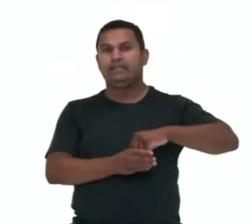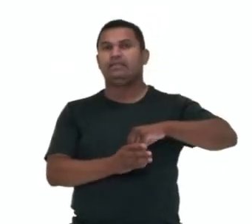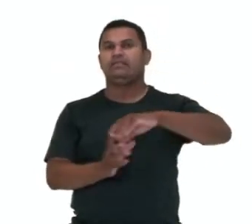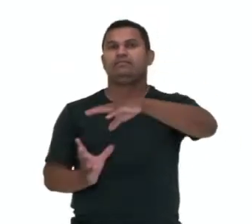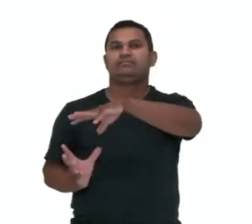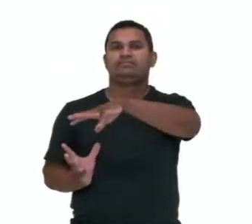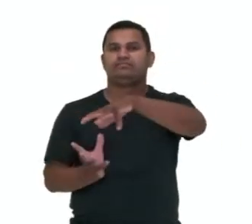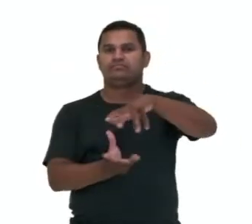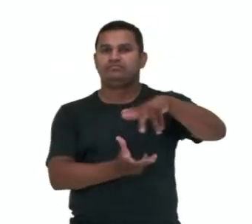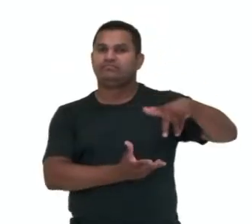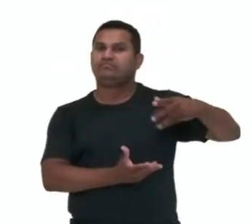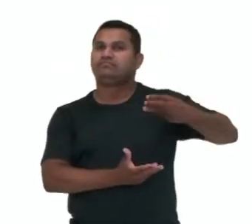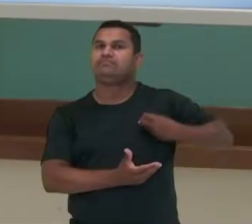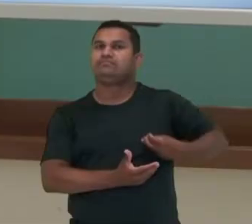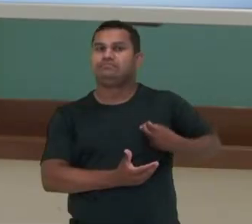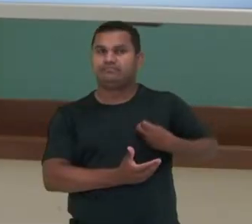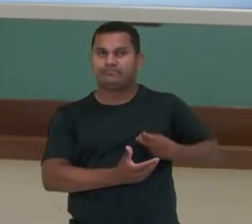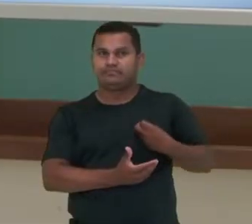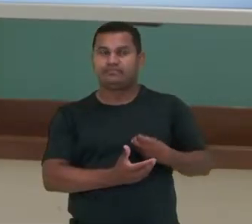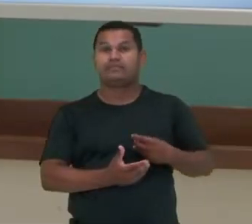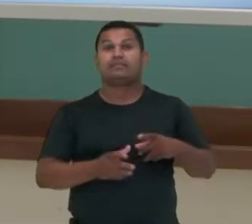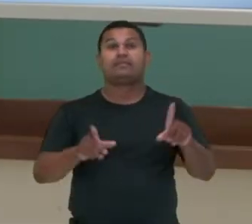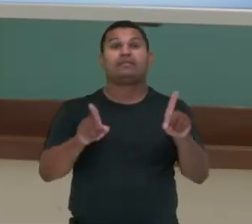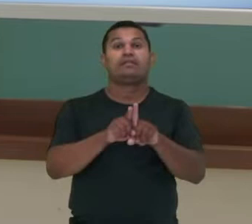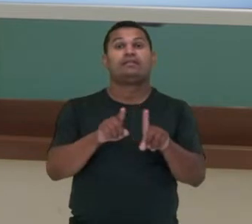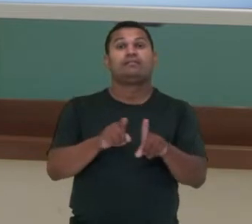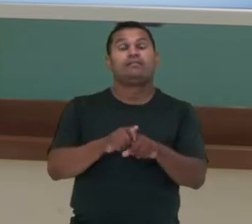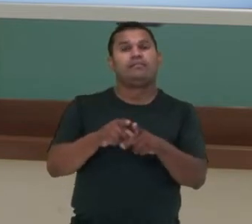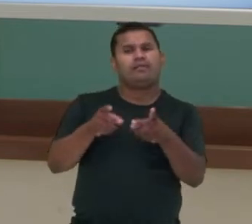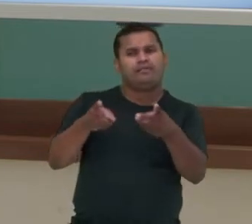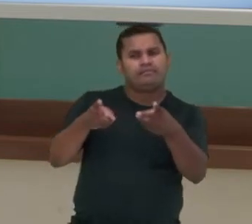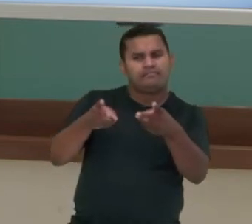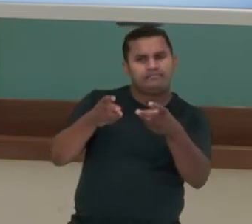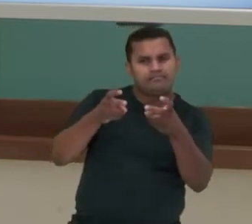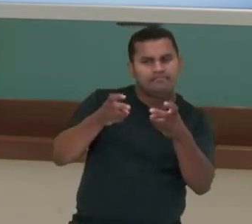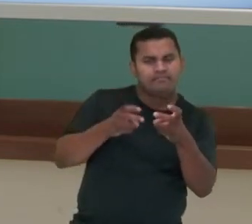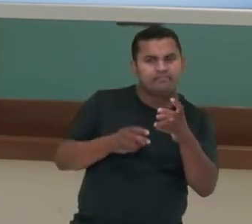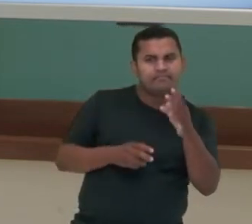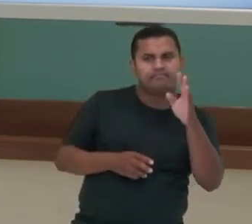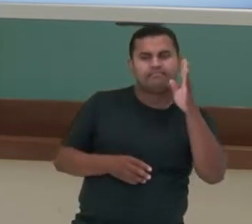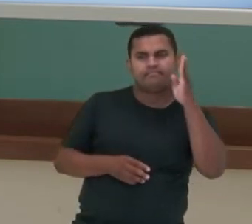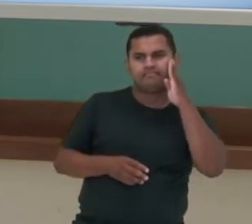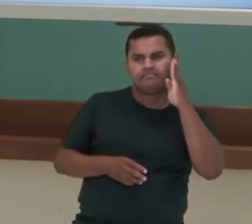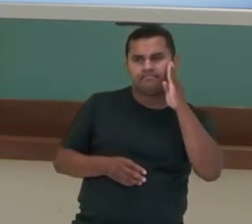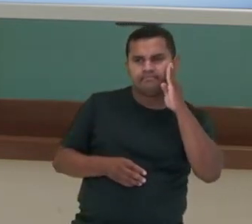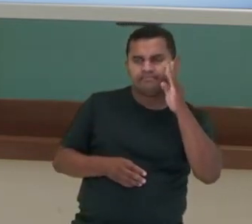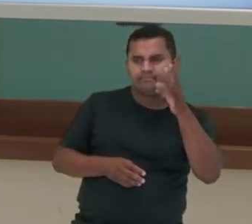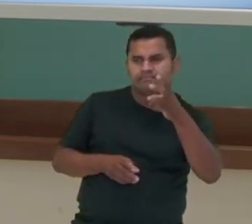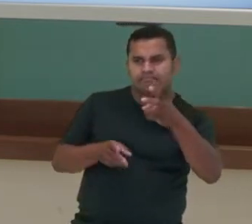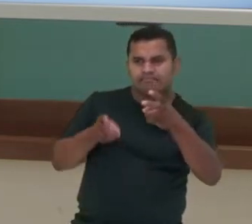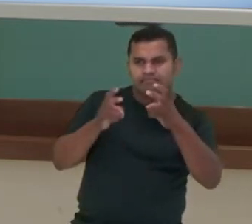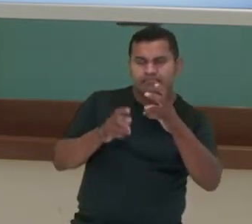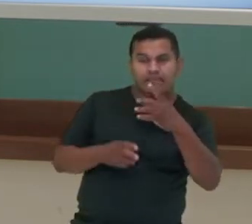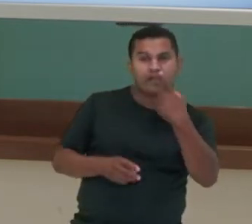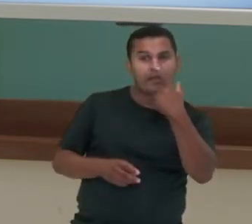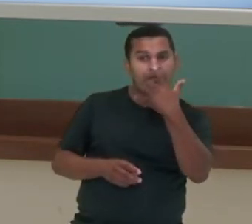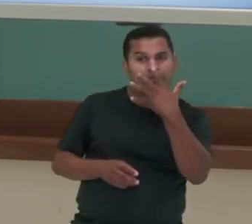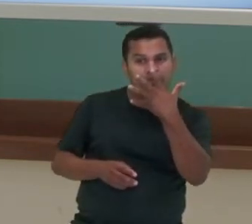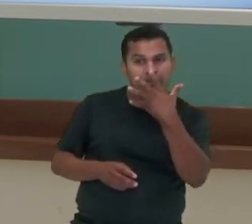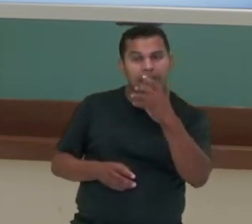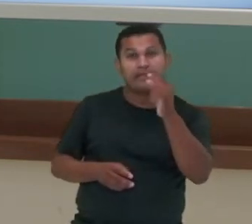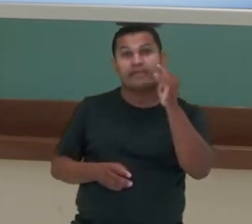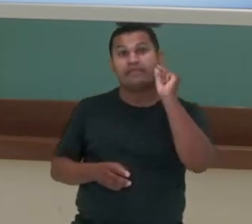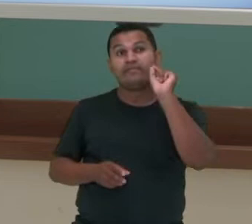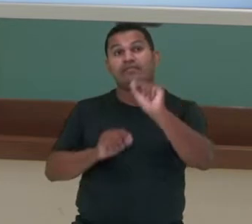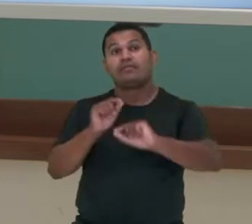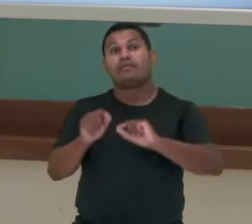observar suas características. Então, primeiro a gente entende, né, essa presença da biosfera no planeta e